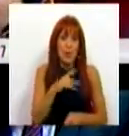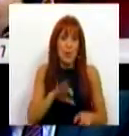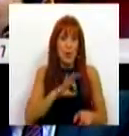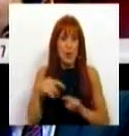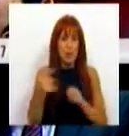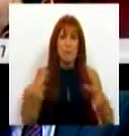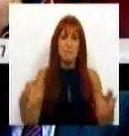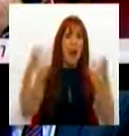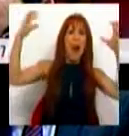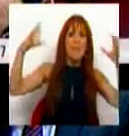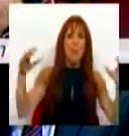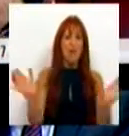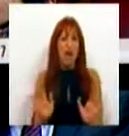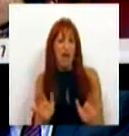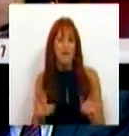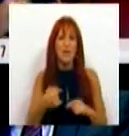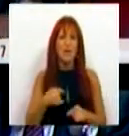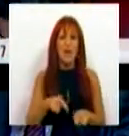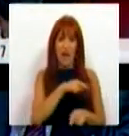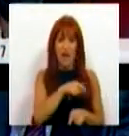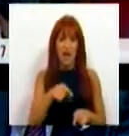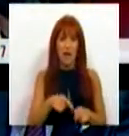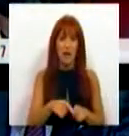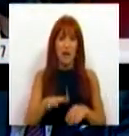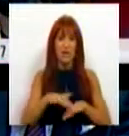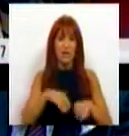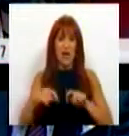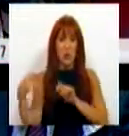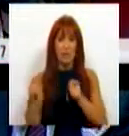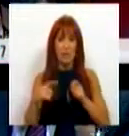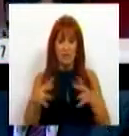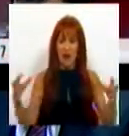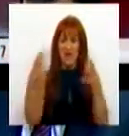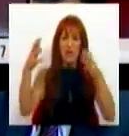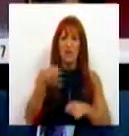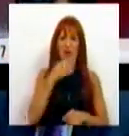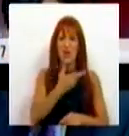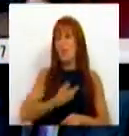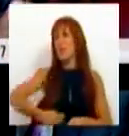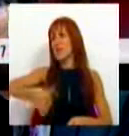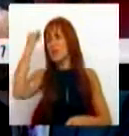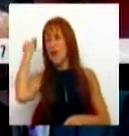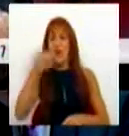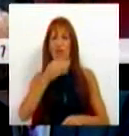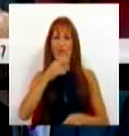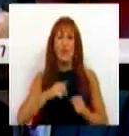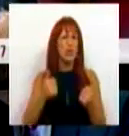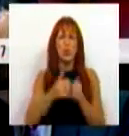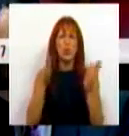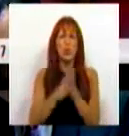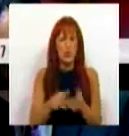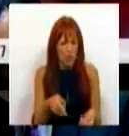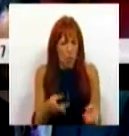ser aceso ou não ser aceso. Eu, se for para fazer um debate aceso, a falar do passado e a falar de tudo menos